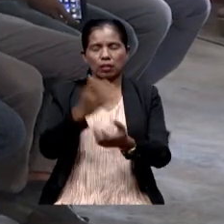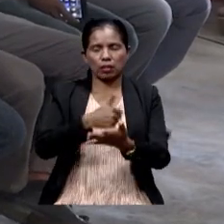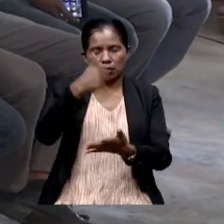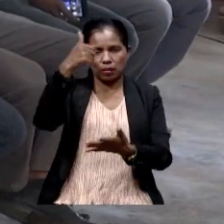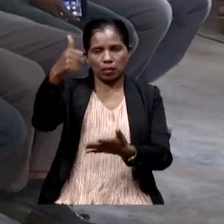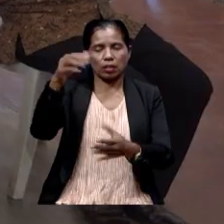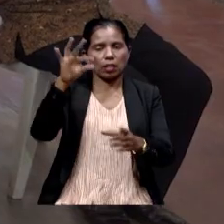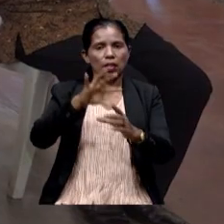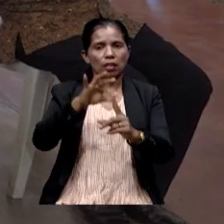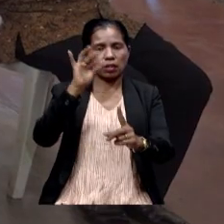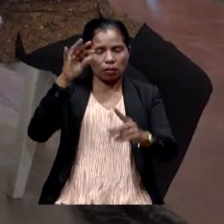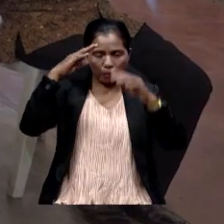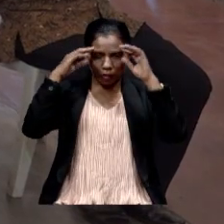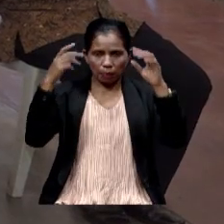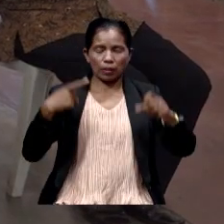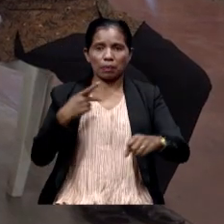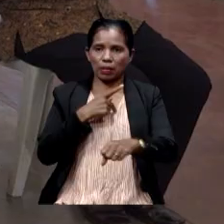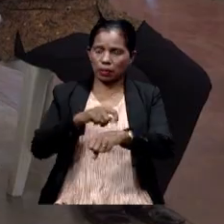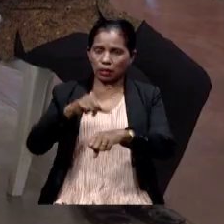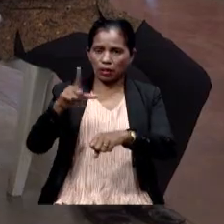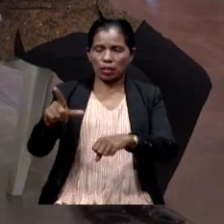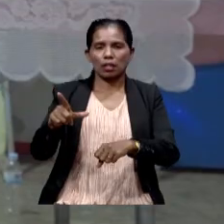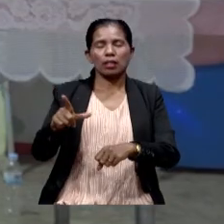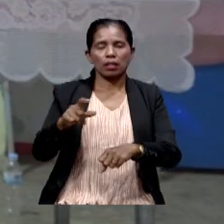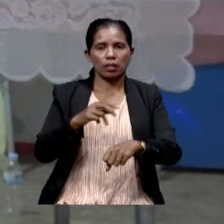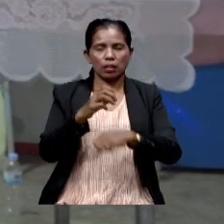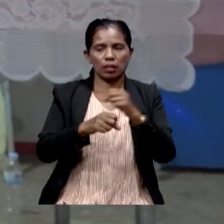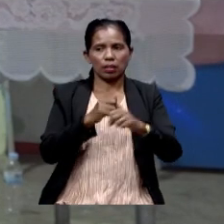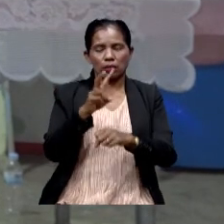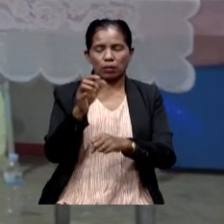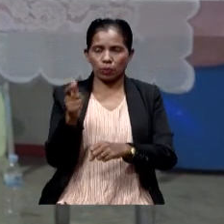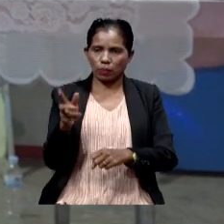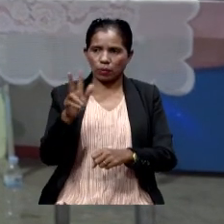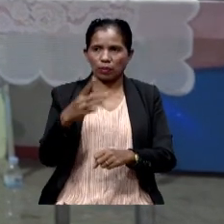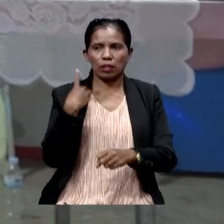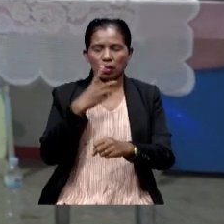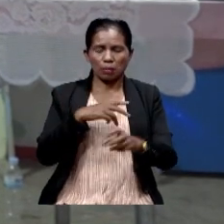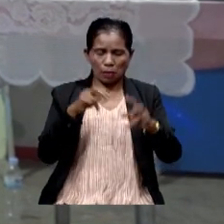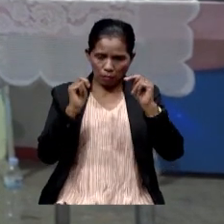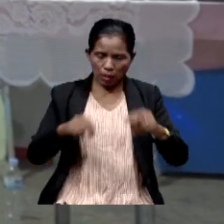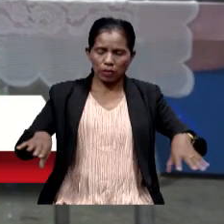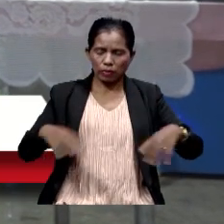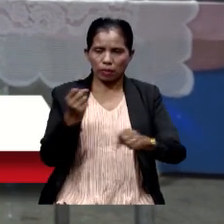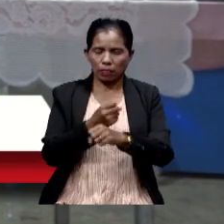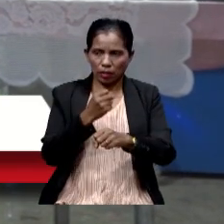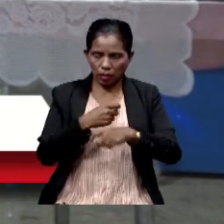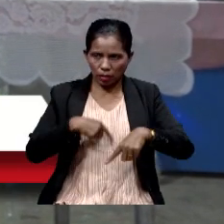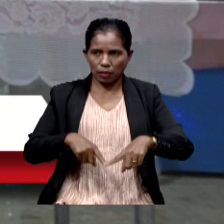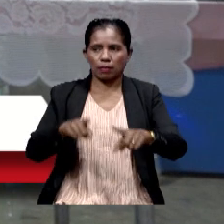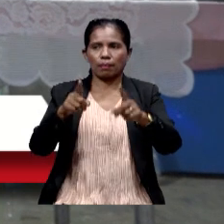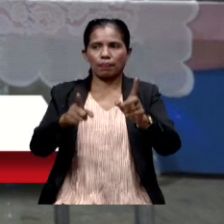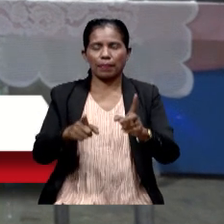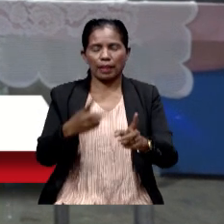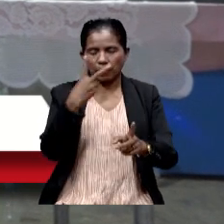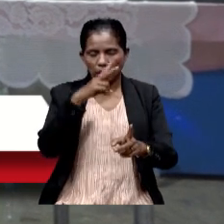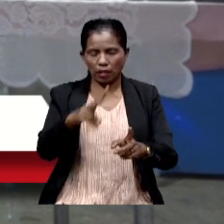eleição parlamentar tinang riuroron resintolo kas am para atun ne ami bele tun to iha pas ba hesele por sira pa no re sira